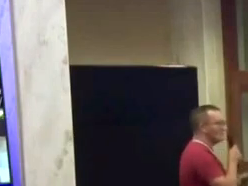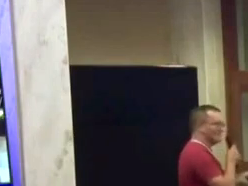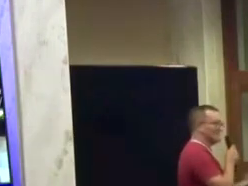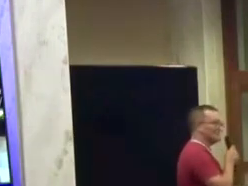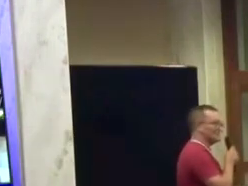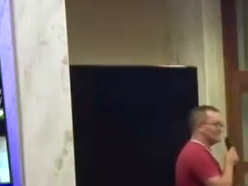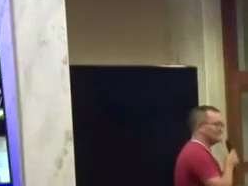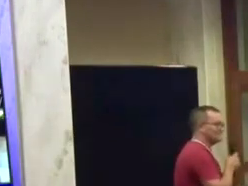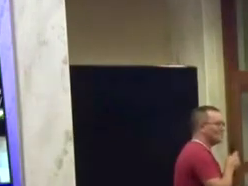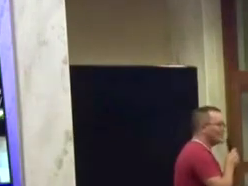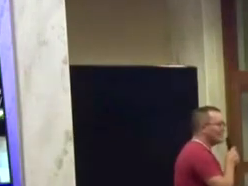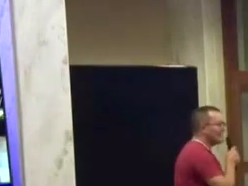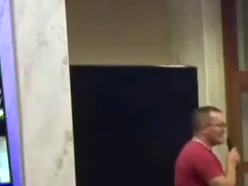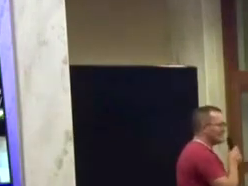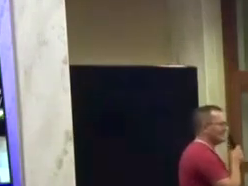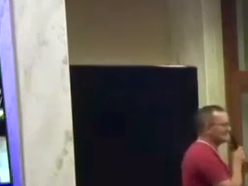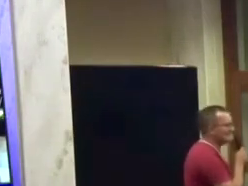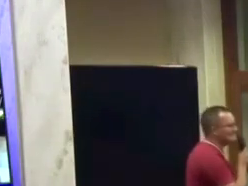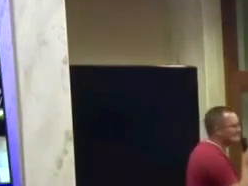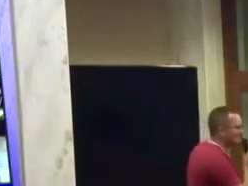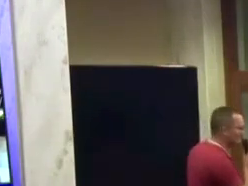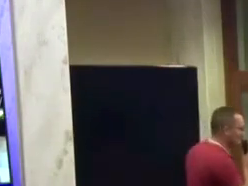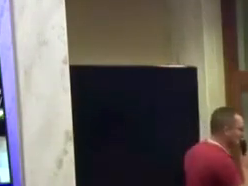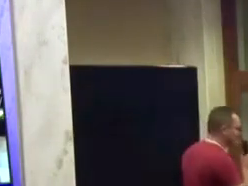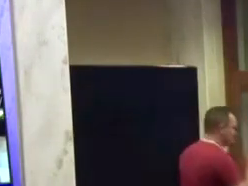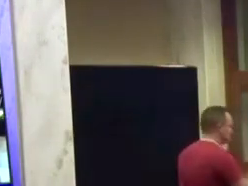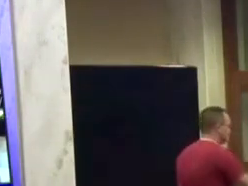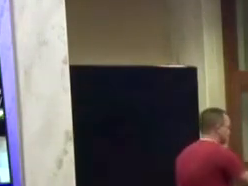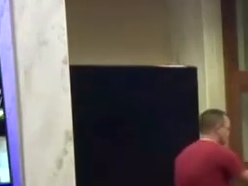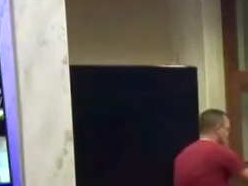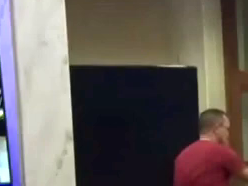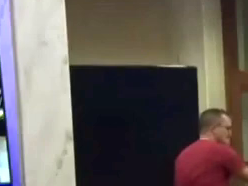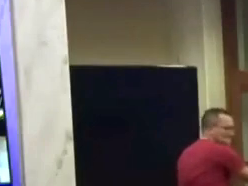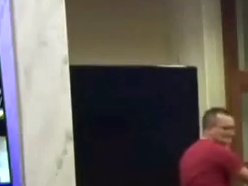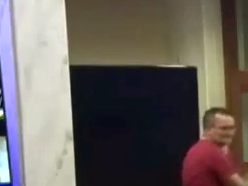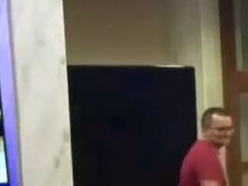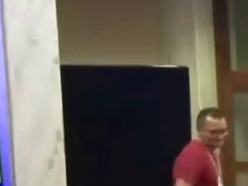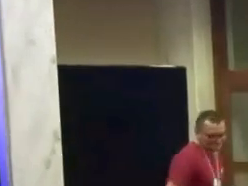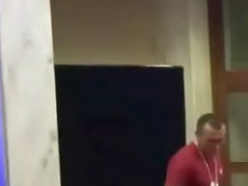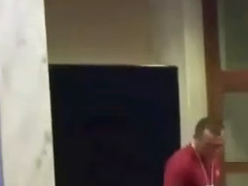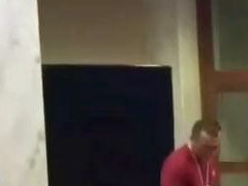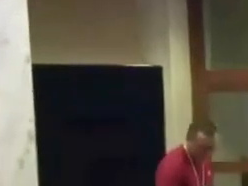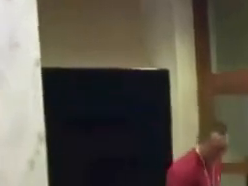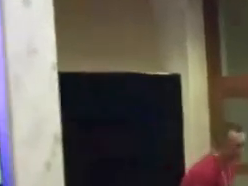hegemônica e dominadora. Obrigado, agradeço demais a oportunidade.